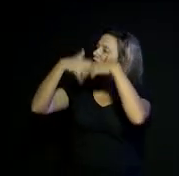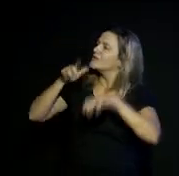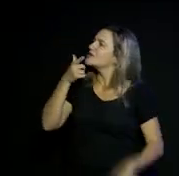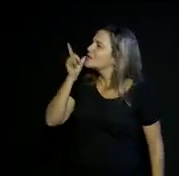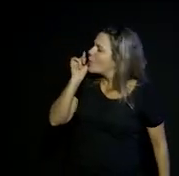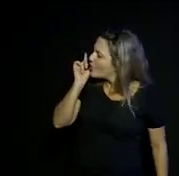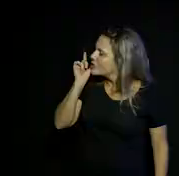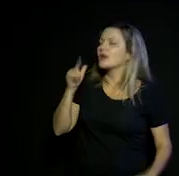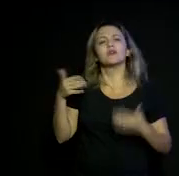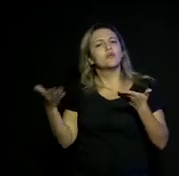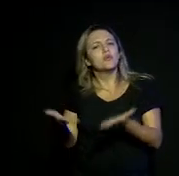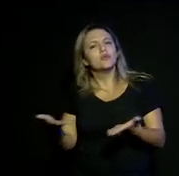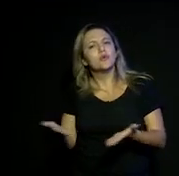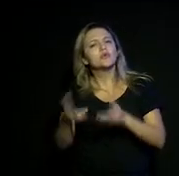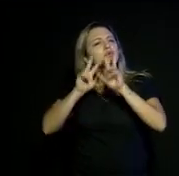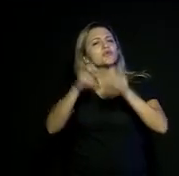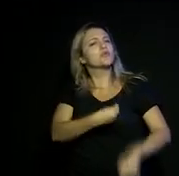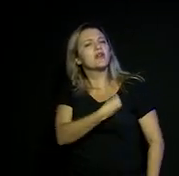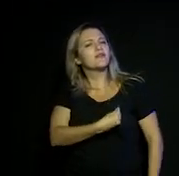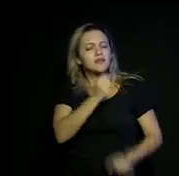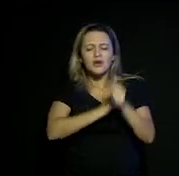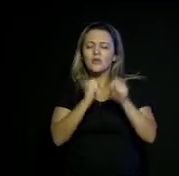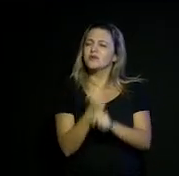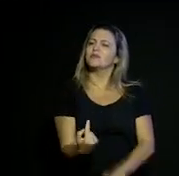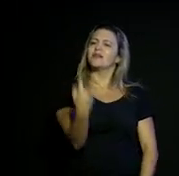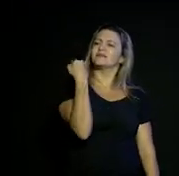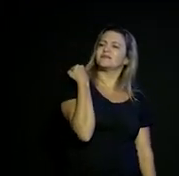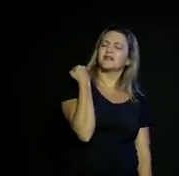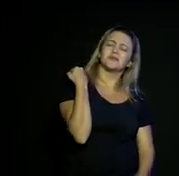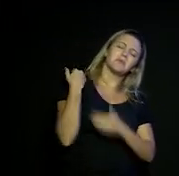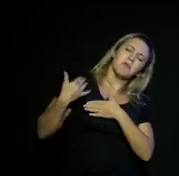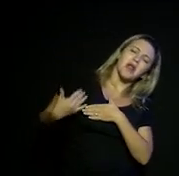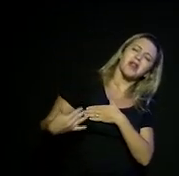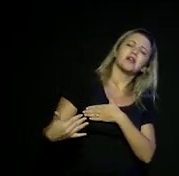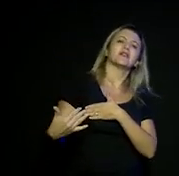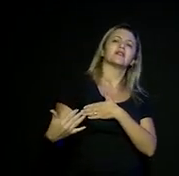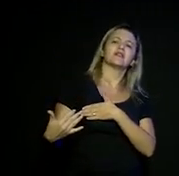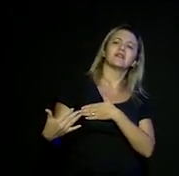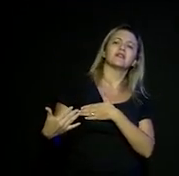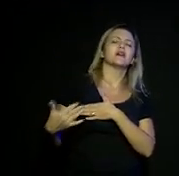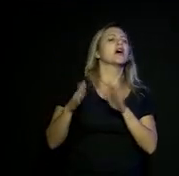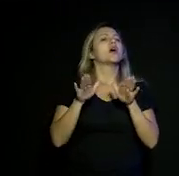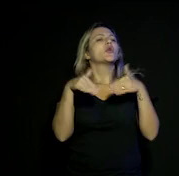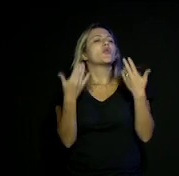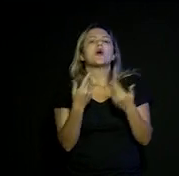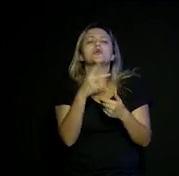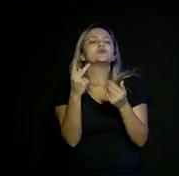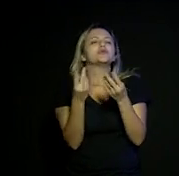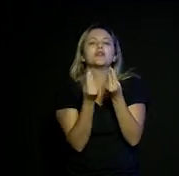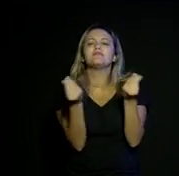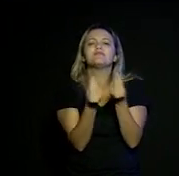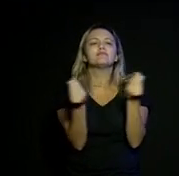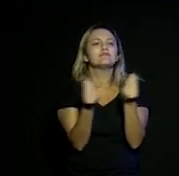você fez ontem, hoje, no ano passado inteiro. Me diga qual é a sua